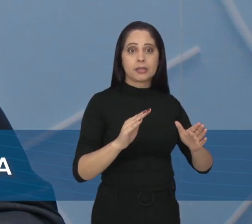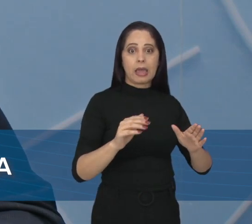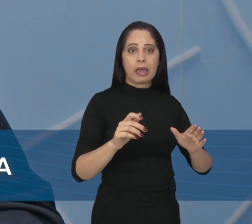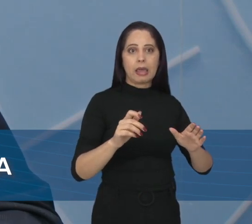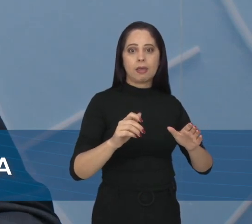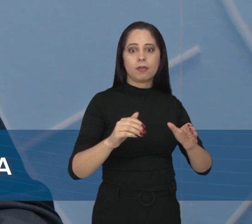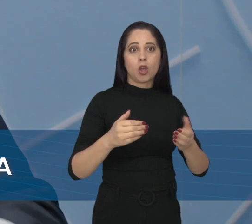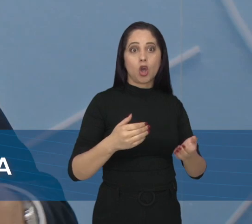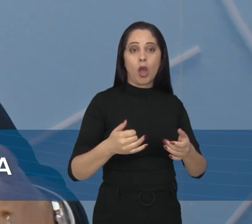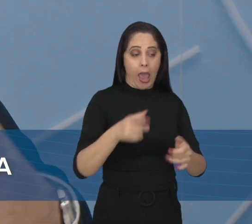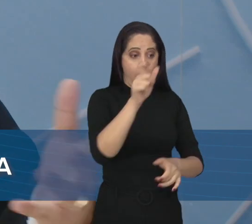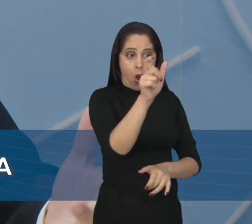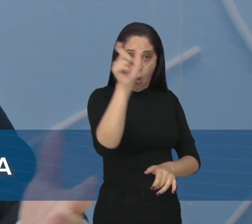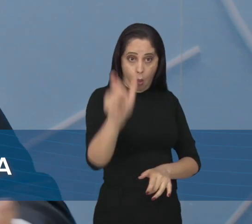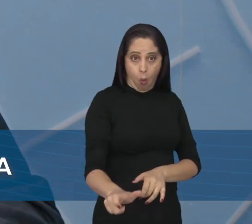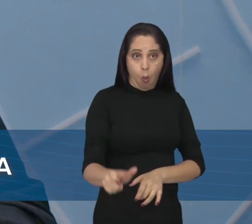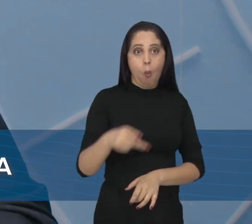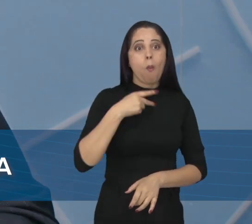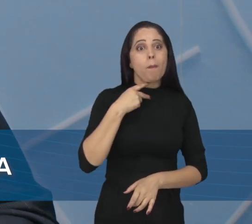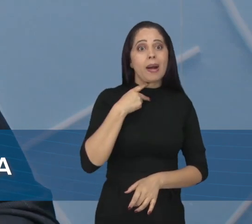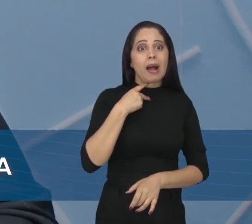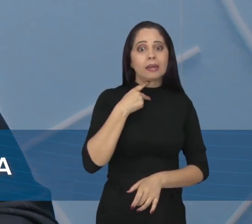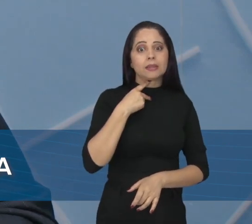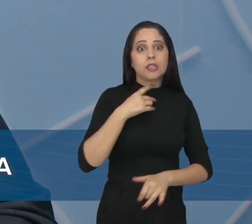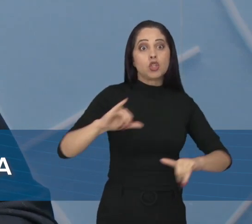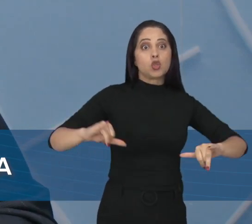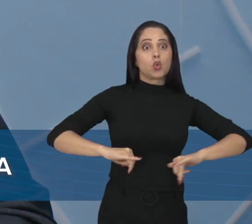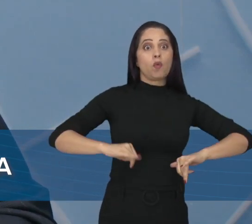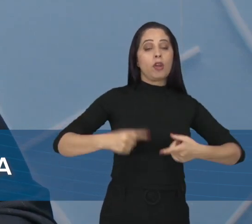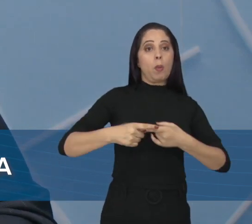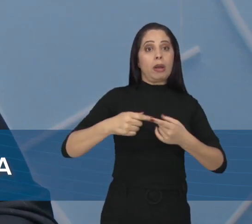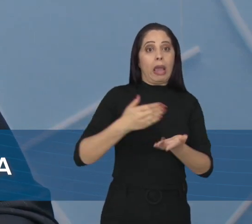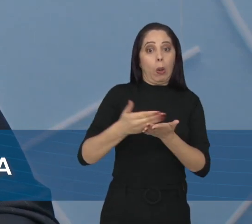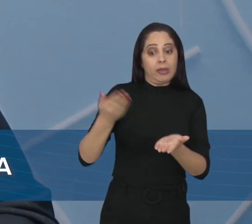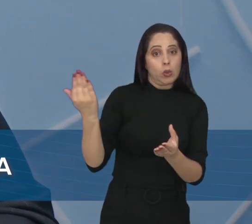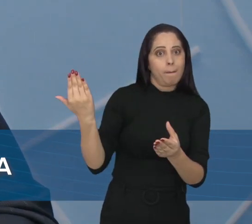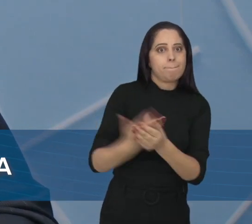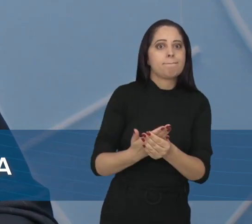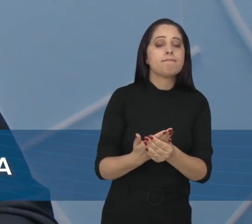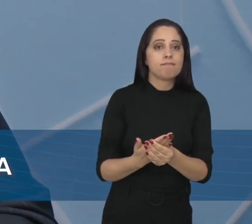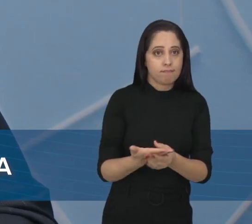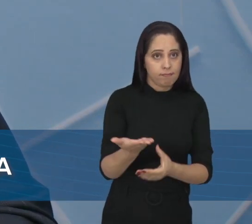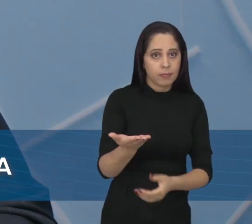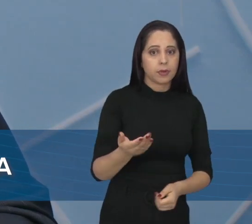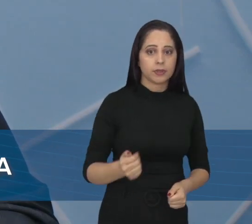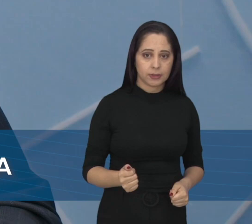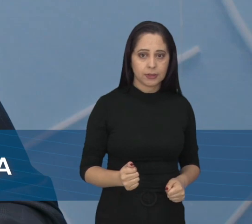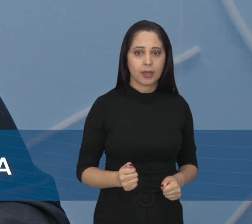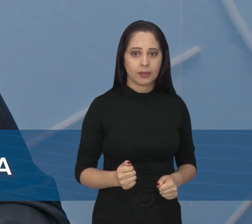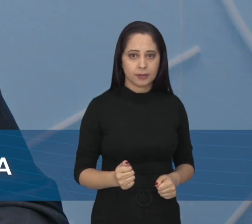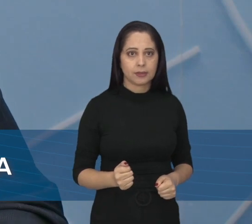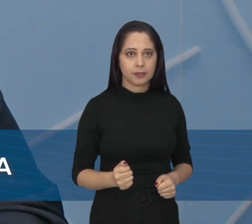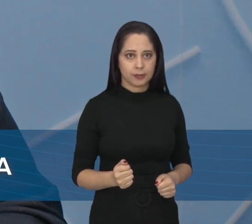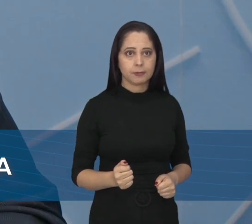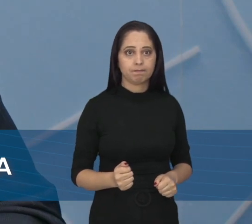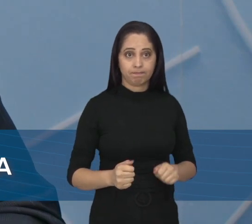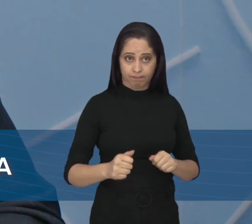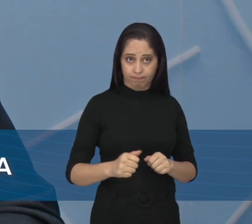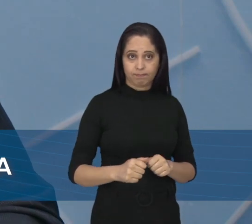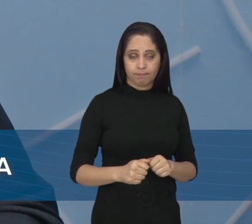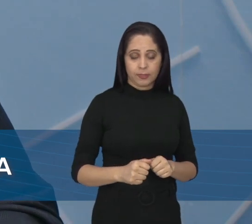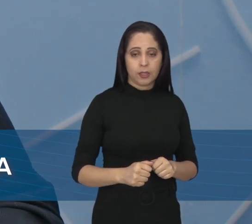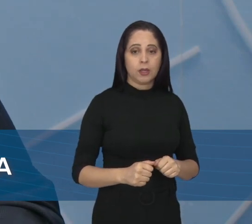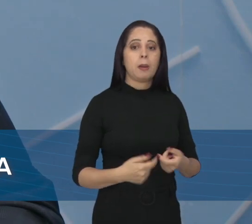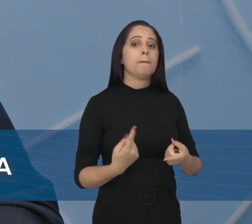processos, não precisamos dizer qual é o assunto, mas ele sofreu um processo